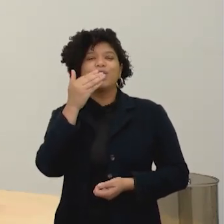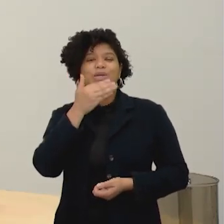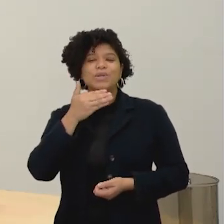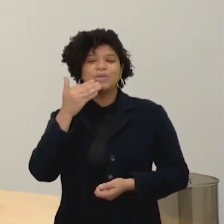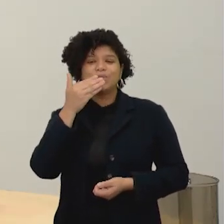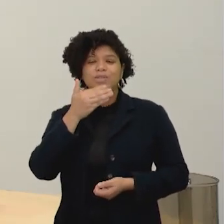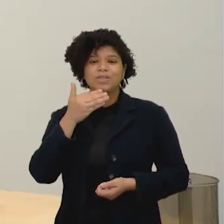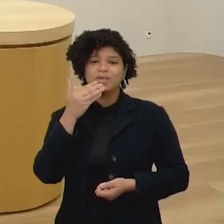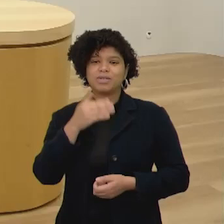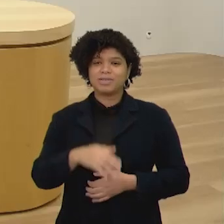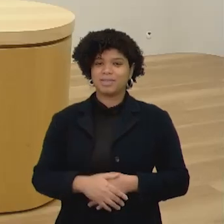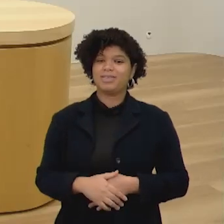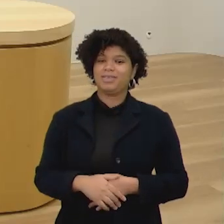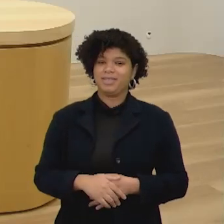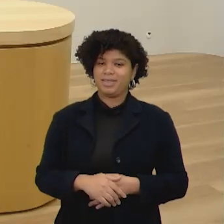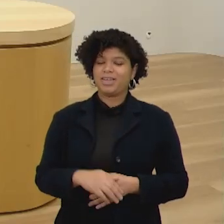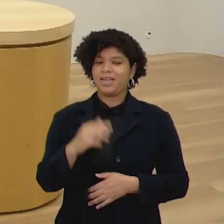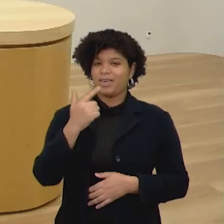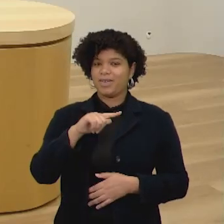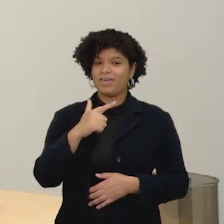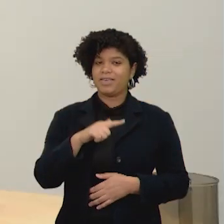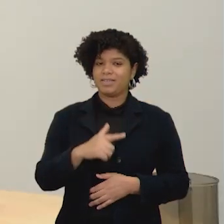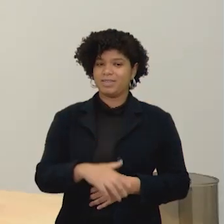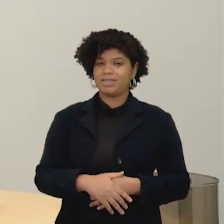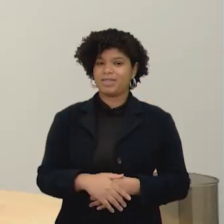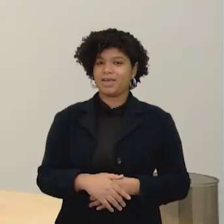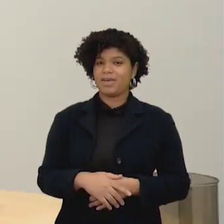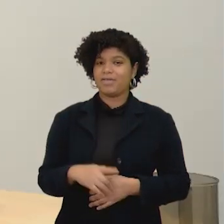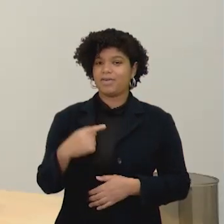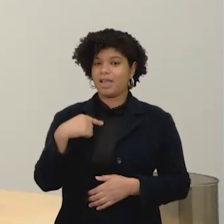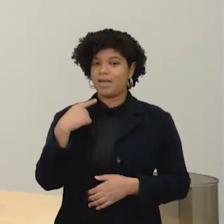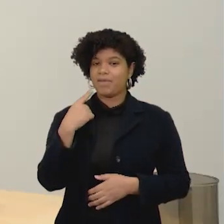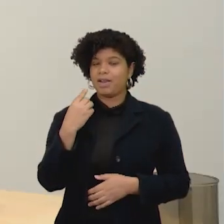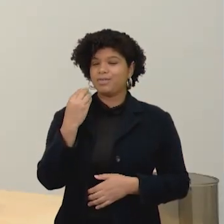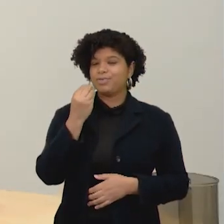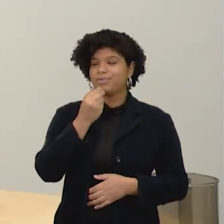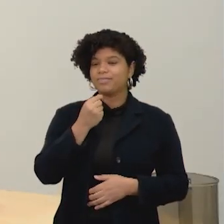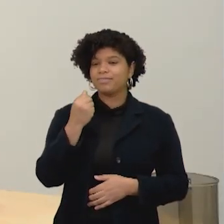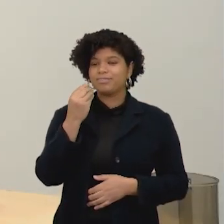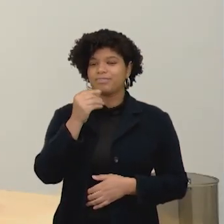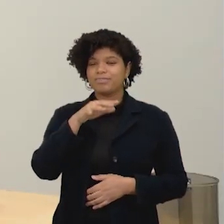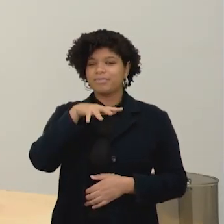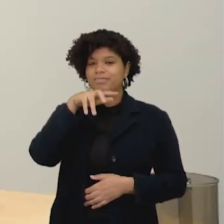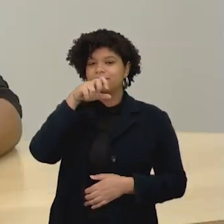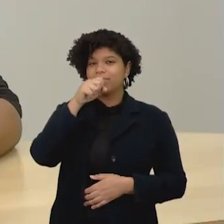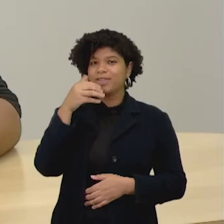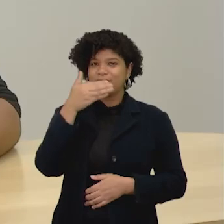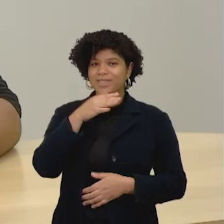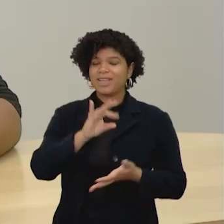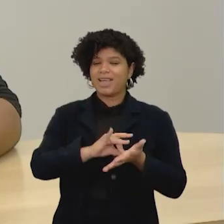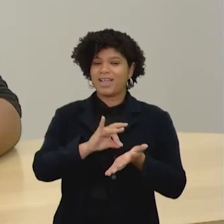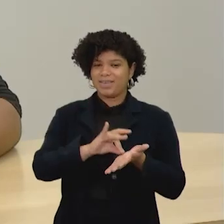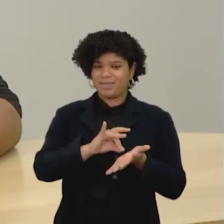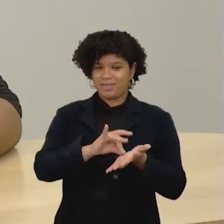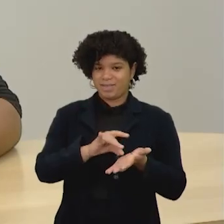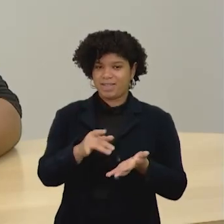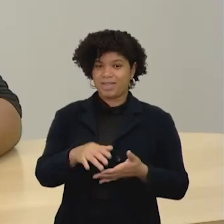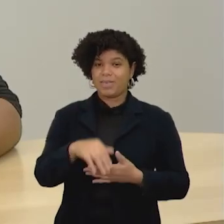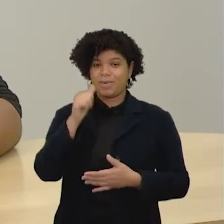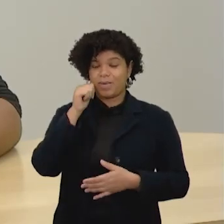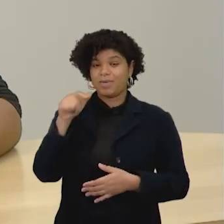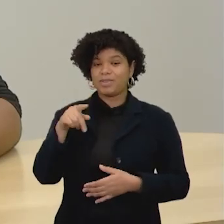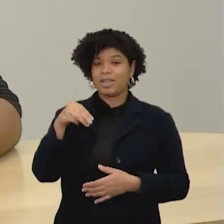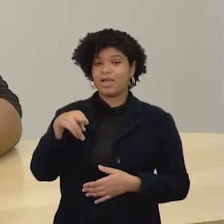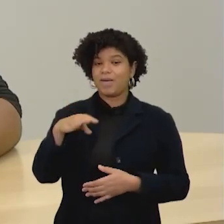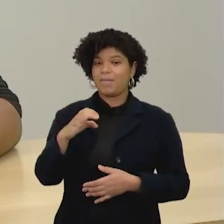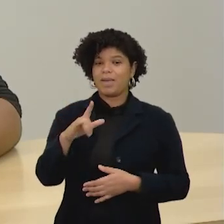assim, também. Eu fiquei feliz. Agora, a Pro Nádia coloca fragrância adocicada. Eu fiquei muito feliz, nossa, porque a Marcela, a produtora